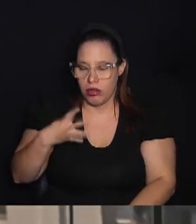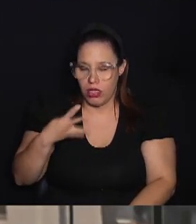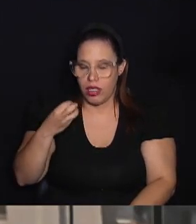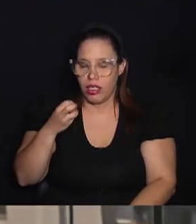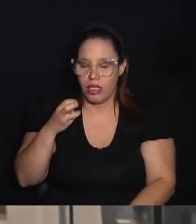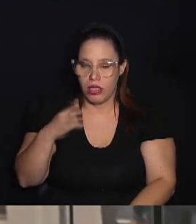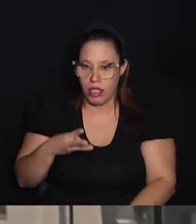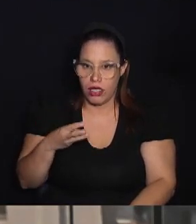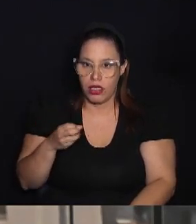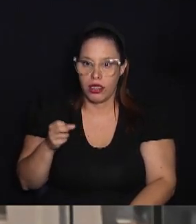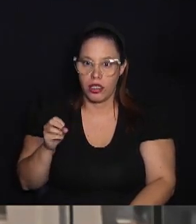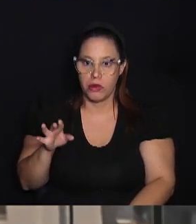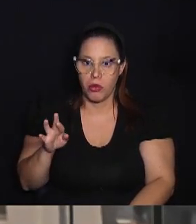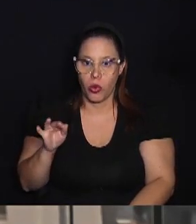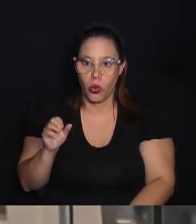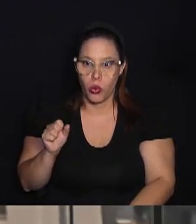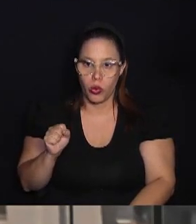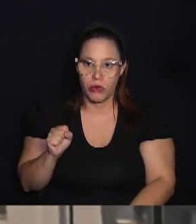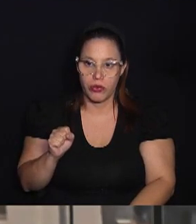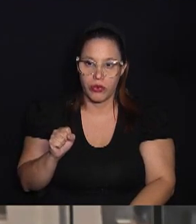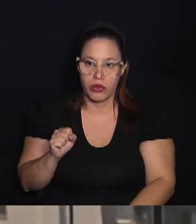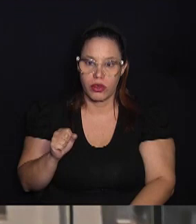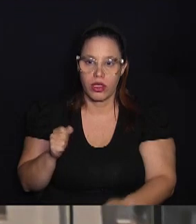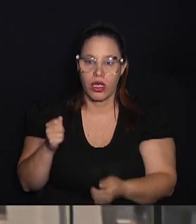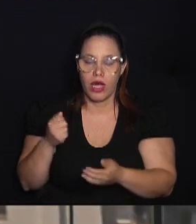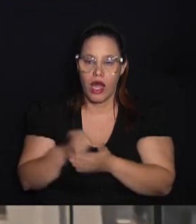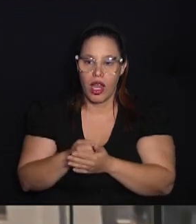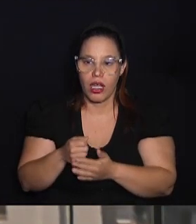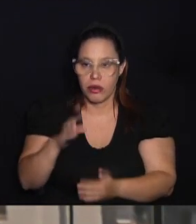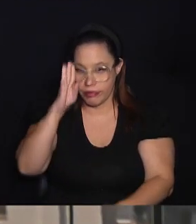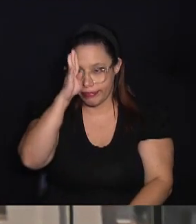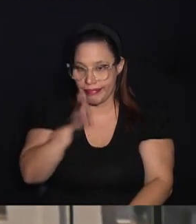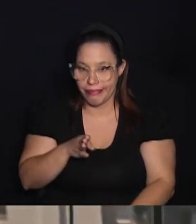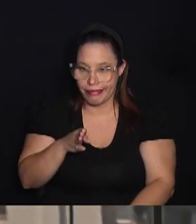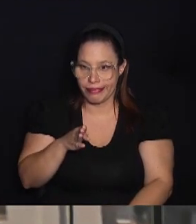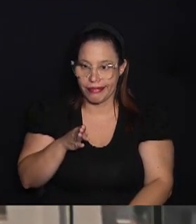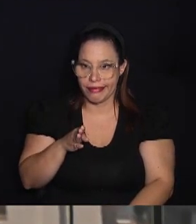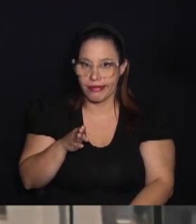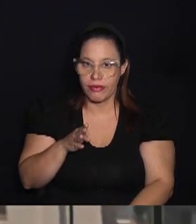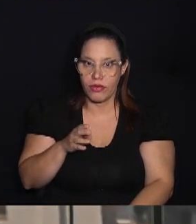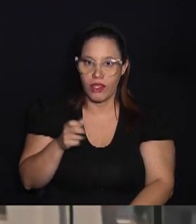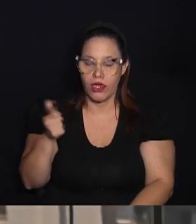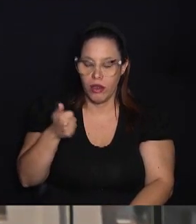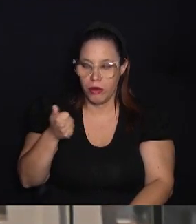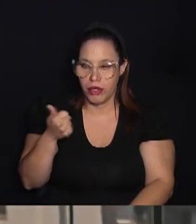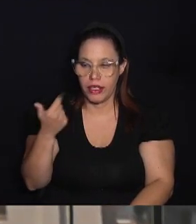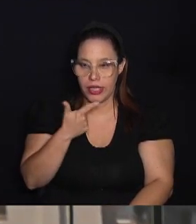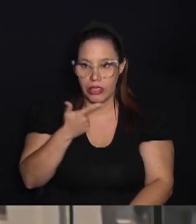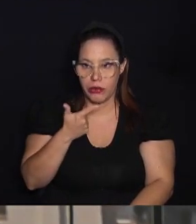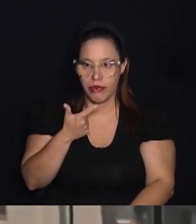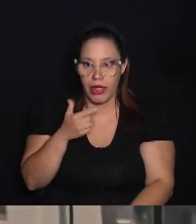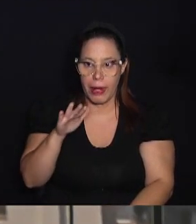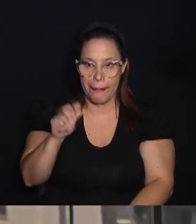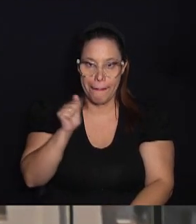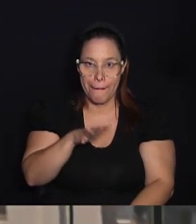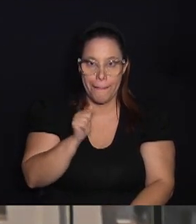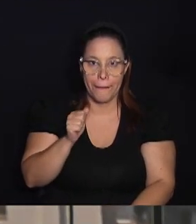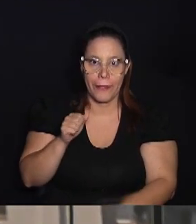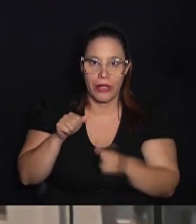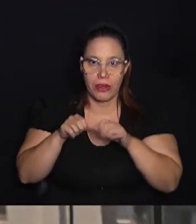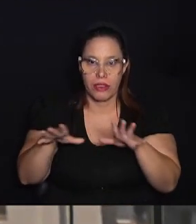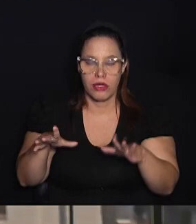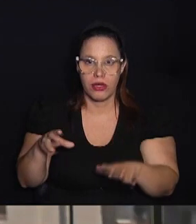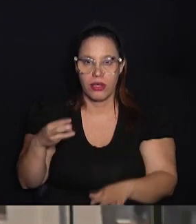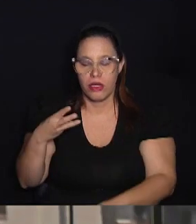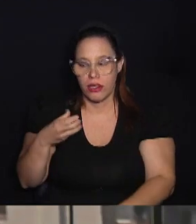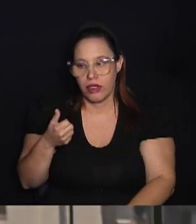nesta edição as inscrições São gratuitas e a previsão é que os resultados da primeira e segunda chamada sejam anunciados nos dias